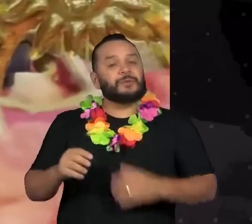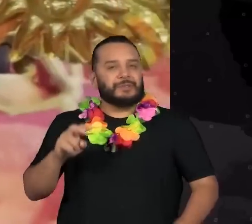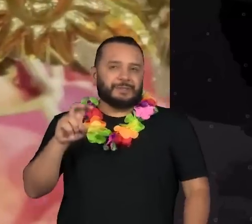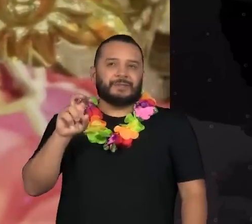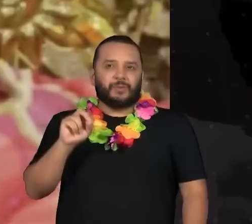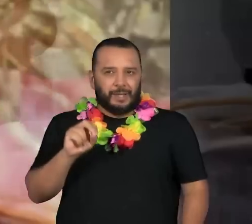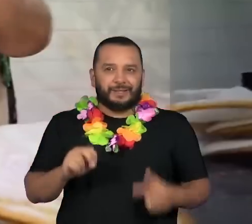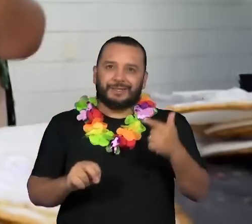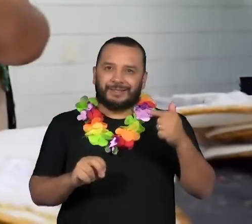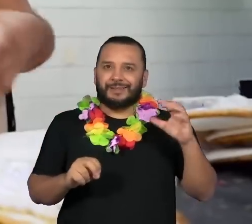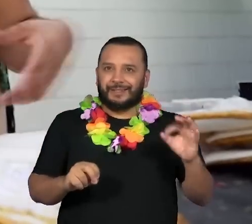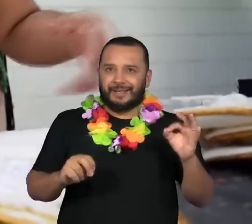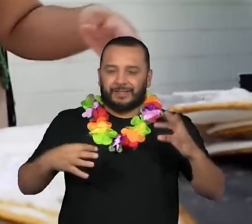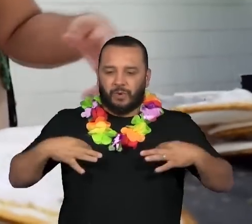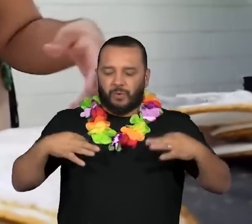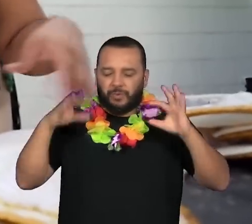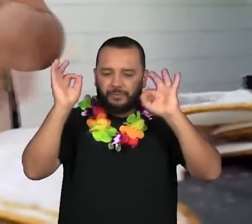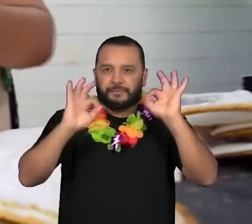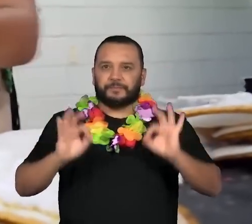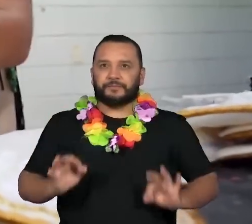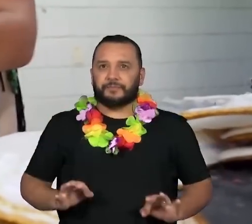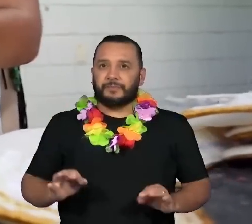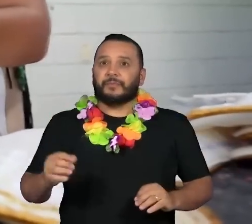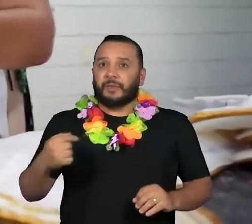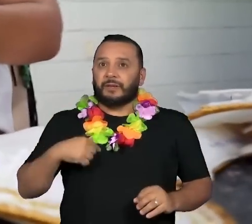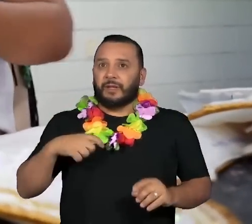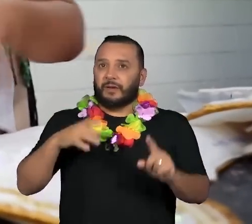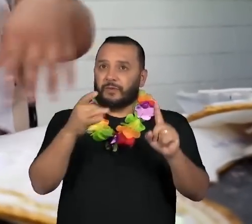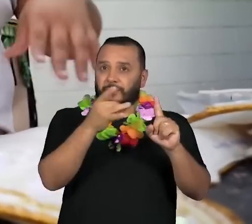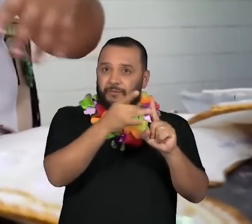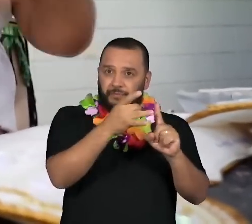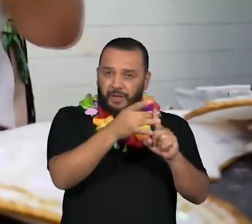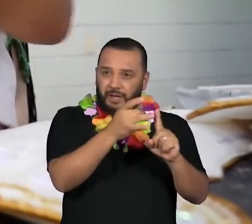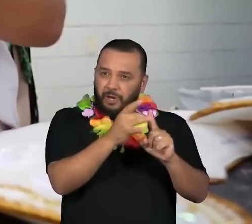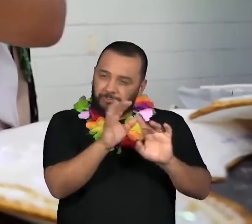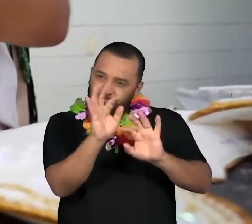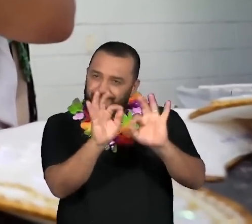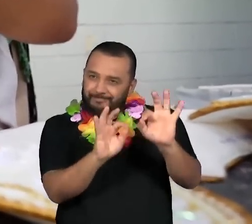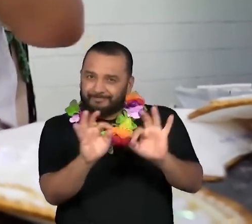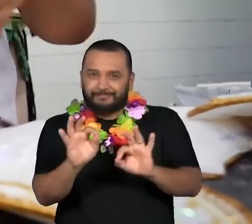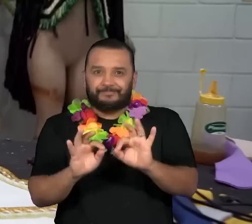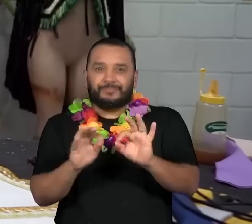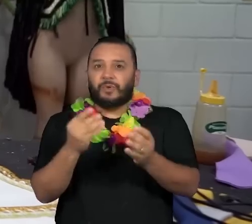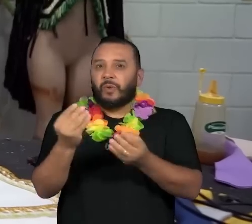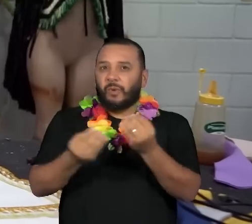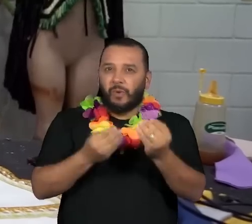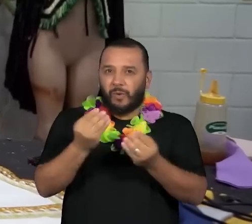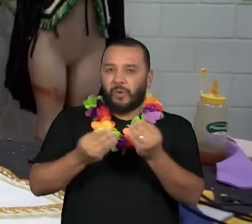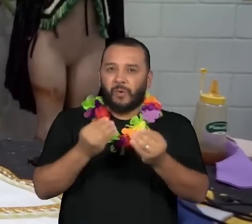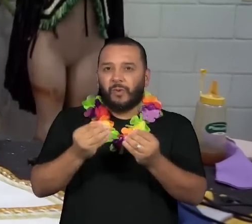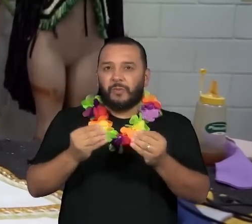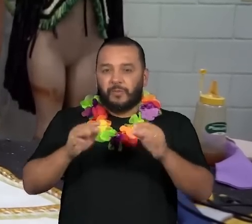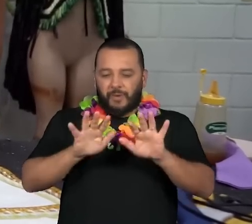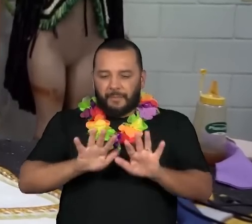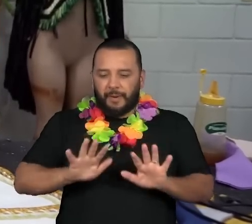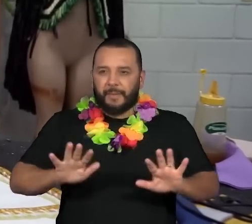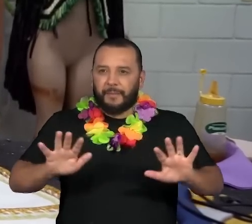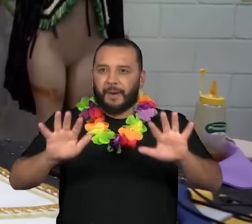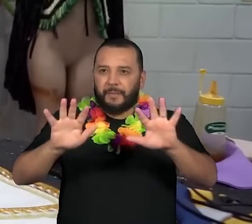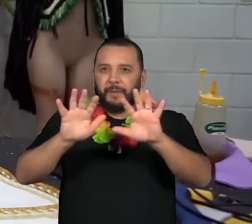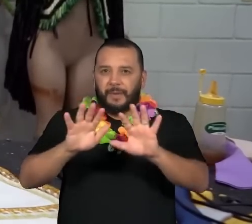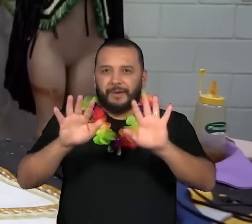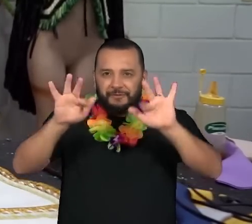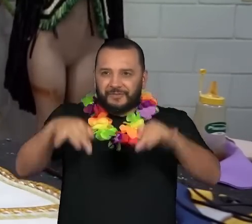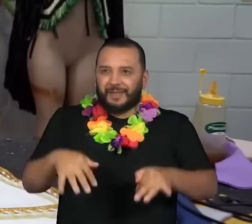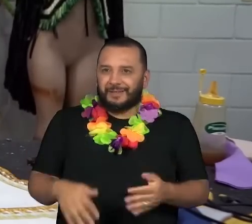70 fantasias. Dá forma às coisas, do ferro, como vem o ferro, como vai encapar e como eu vou